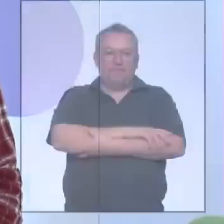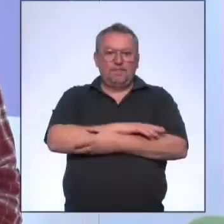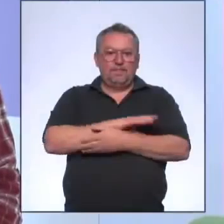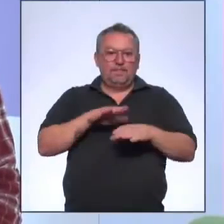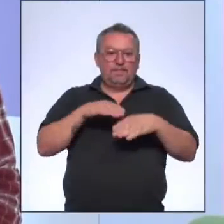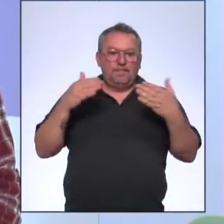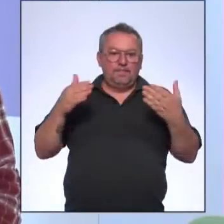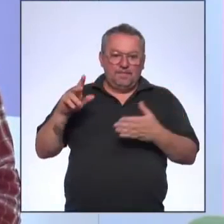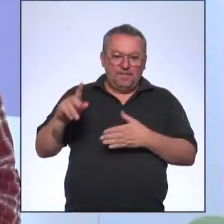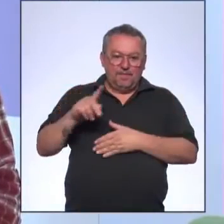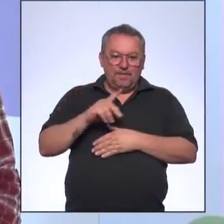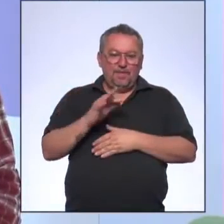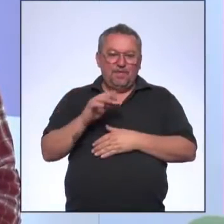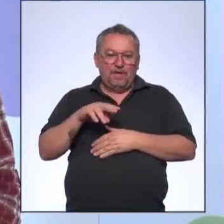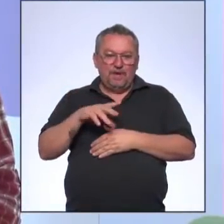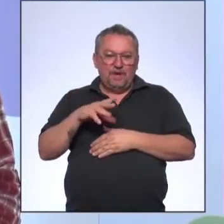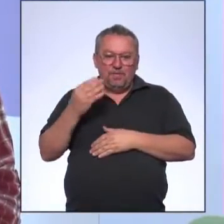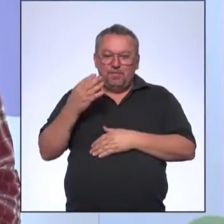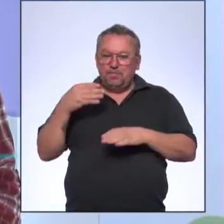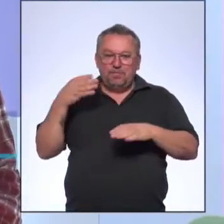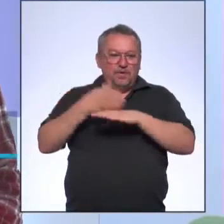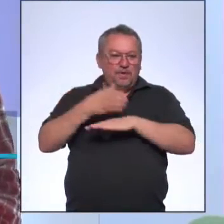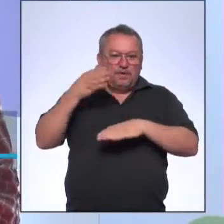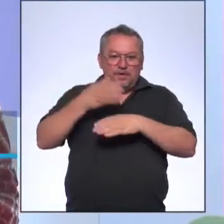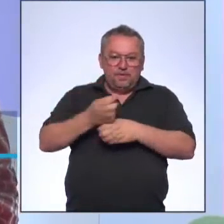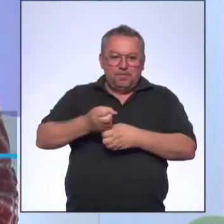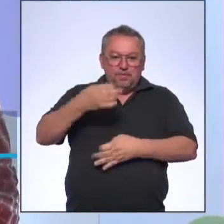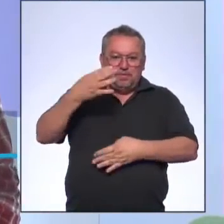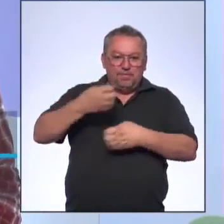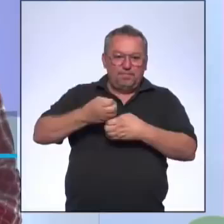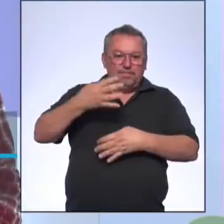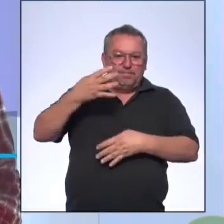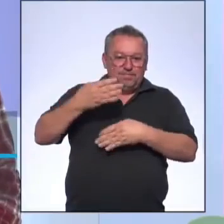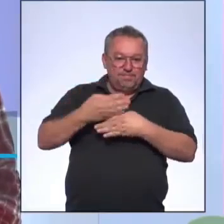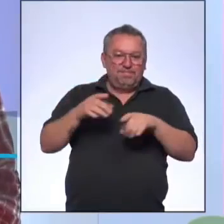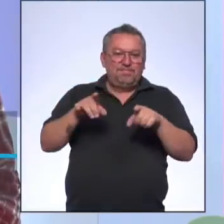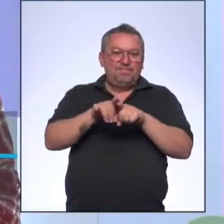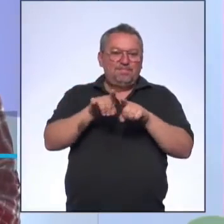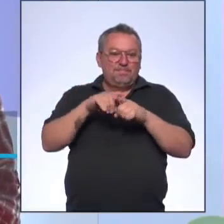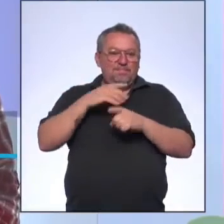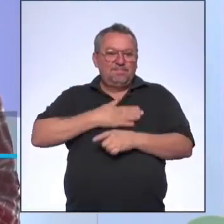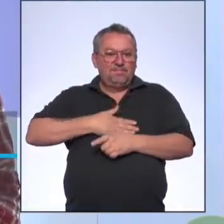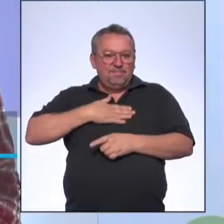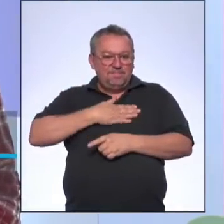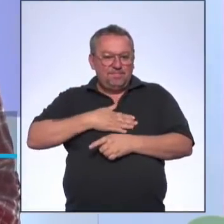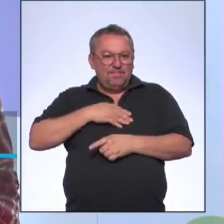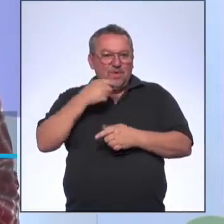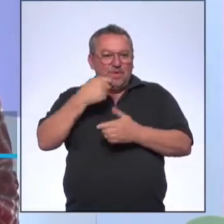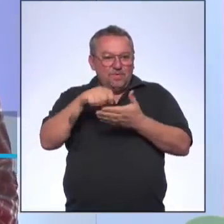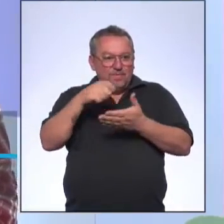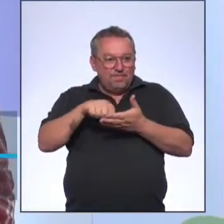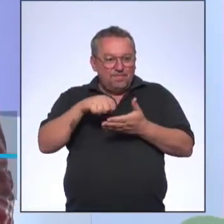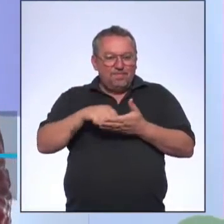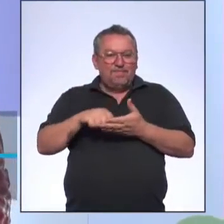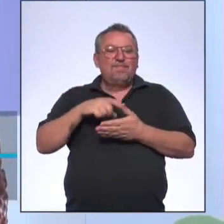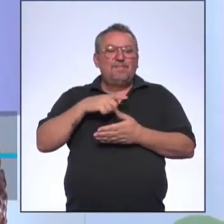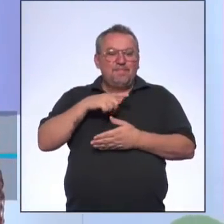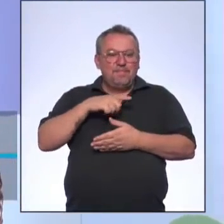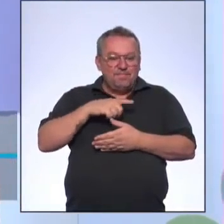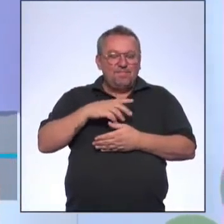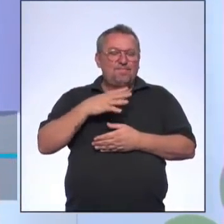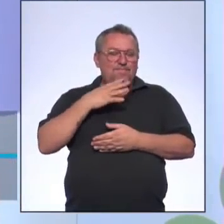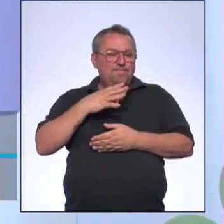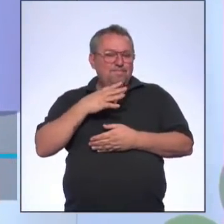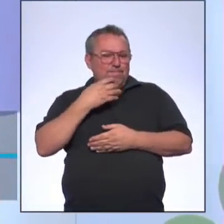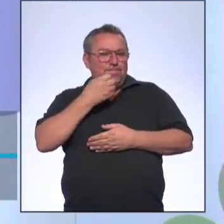Então, professora Fernanda, muita interação aqui pelo chat, tá? E eu gostei muito do que eles escreveram, viu? Eles estão, assim,